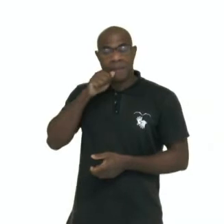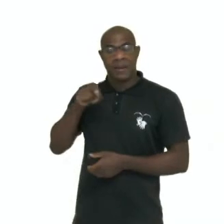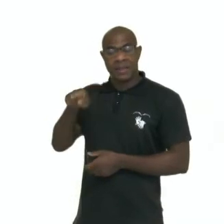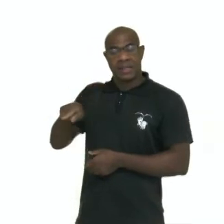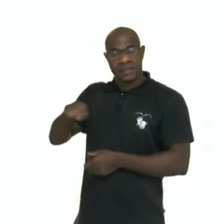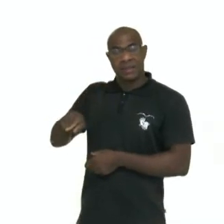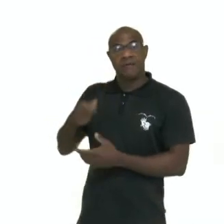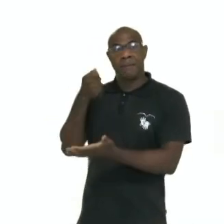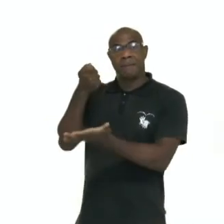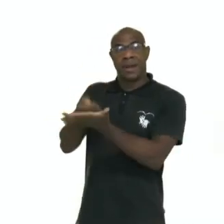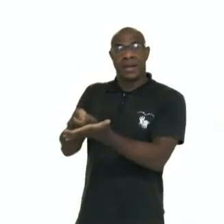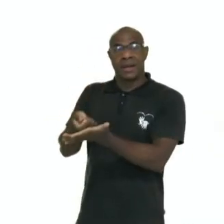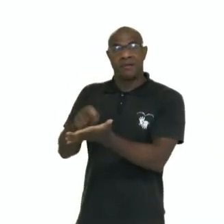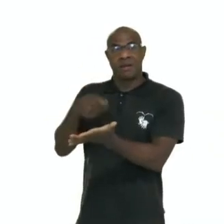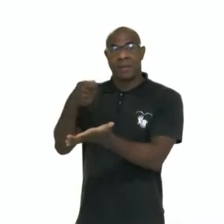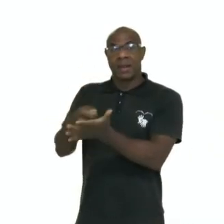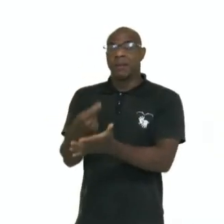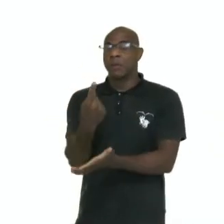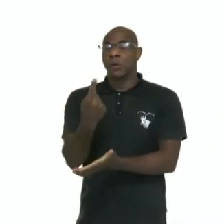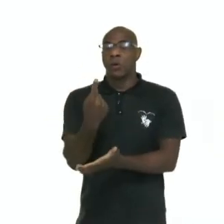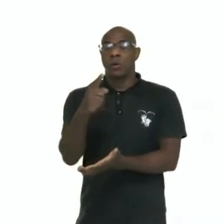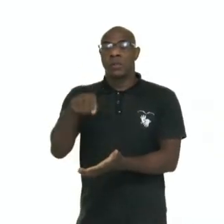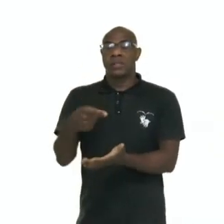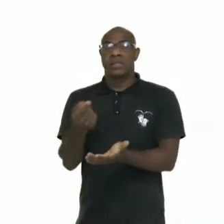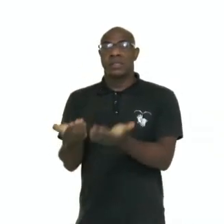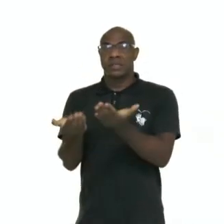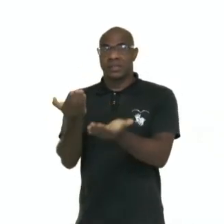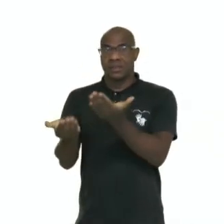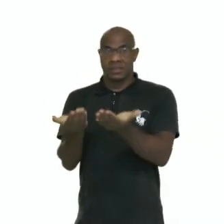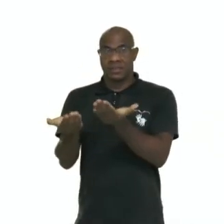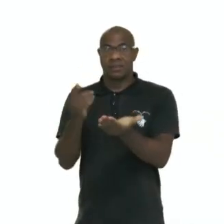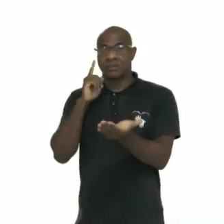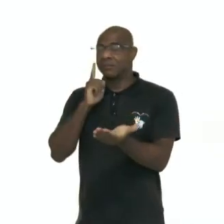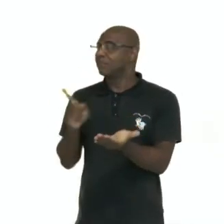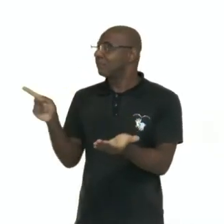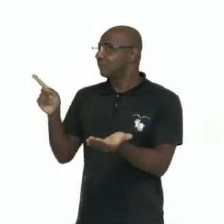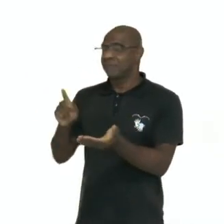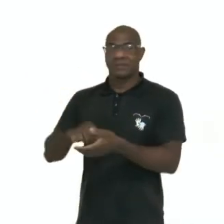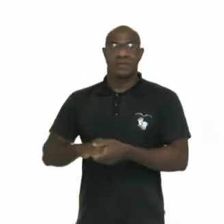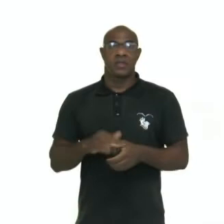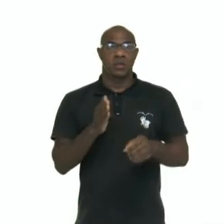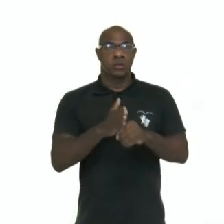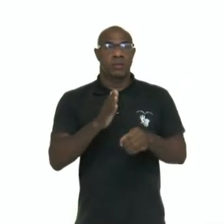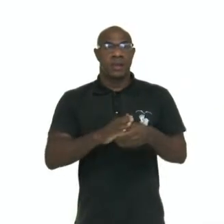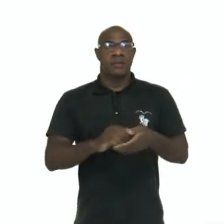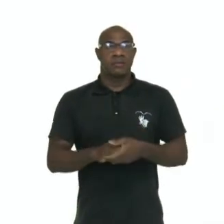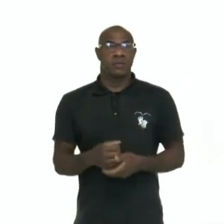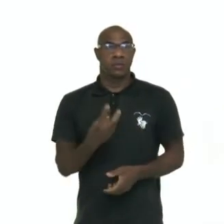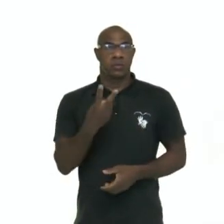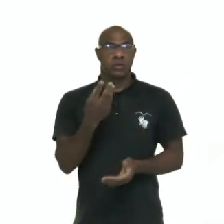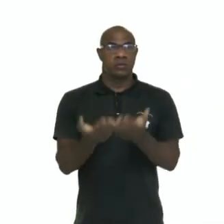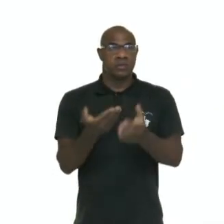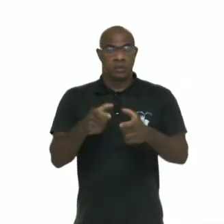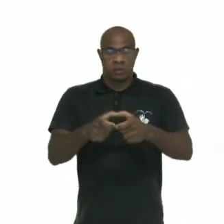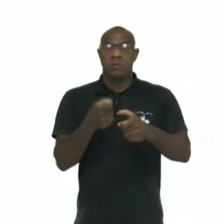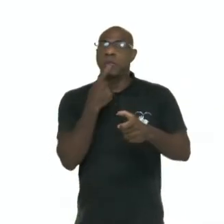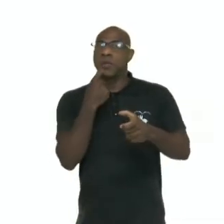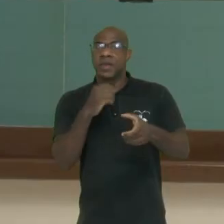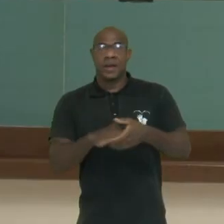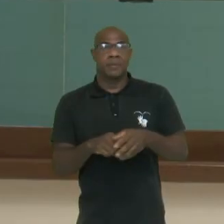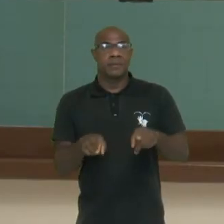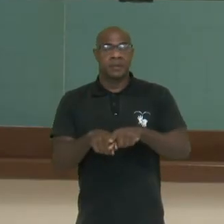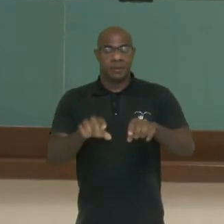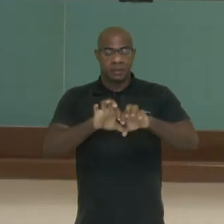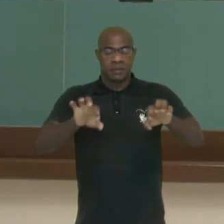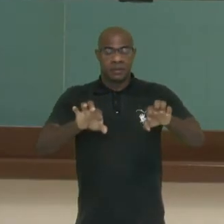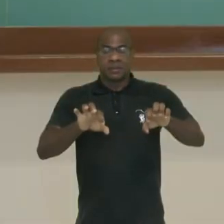por 1,5 kg de tomate, 2 kg de beterraba e 2,3 kg ali de